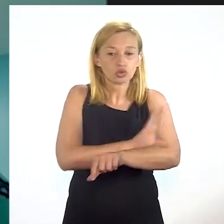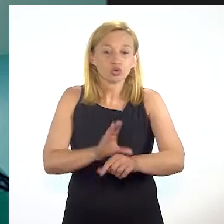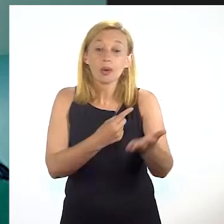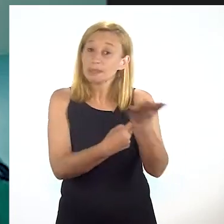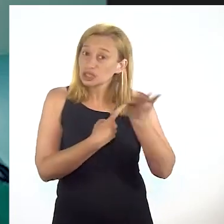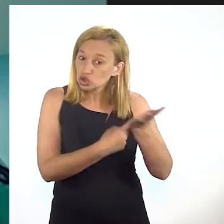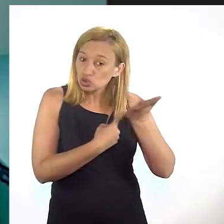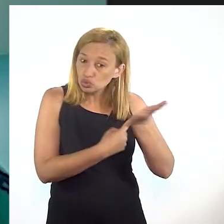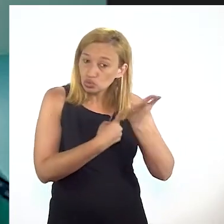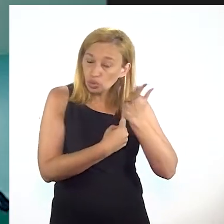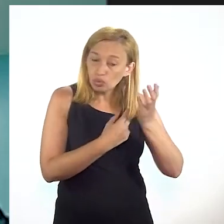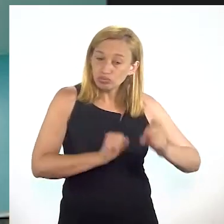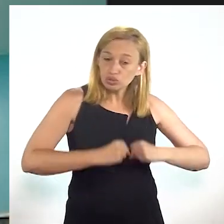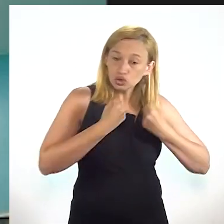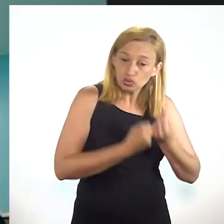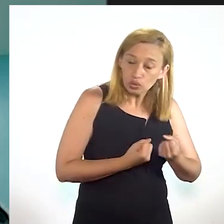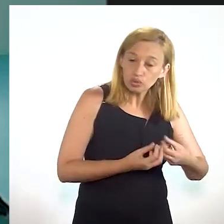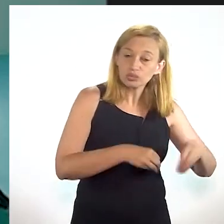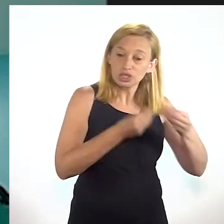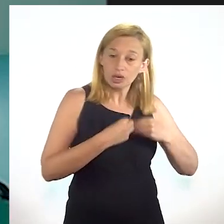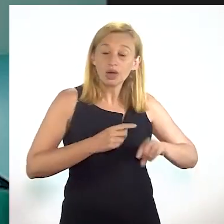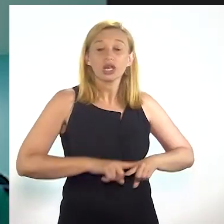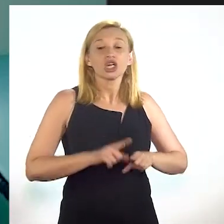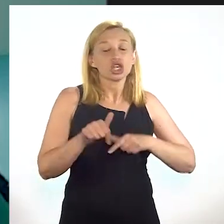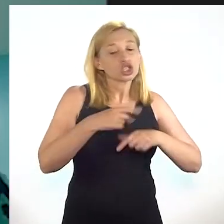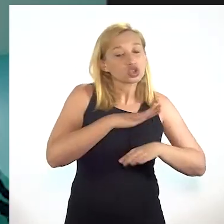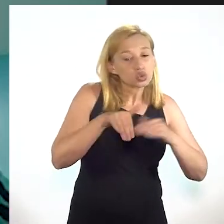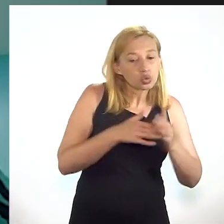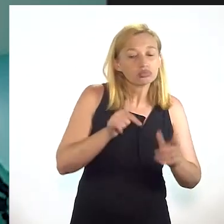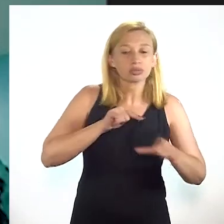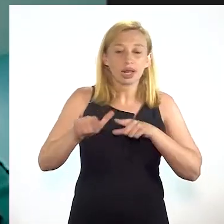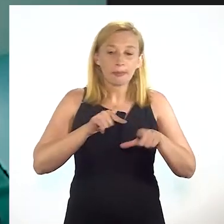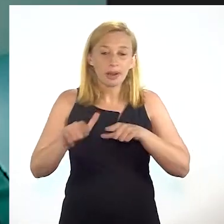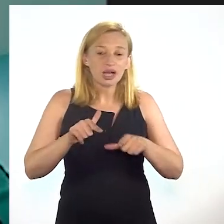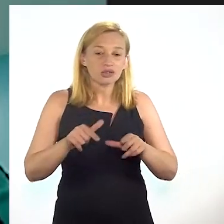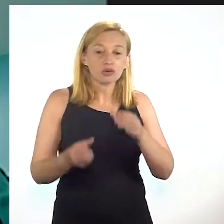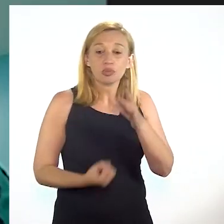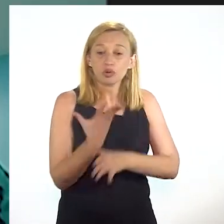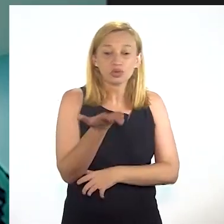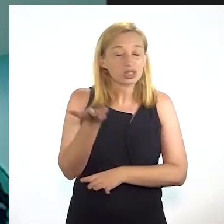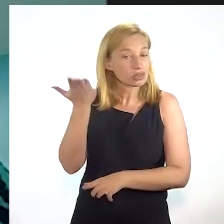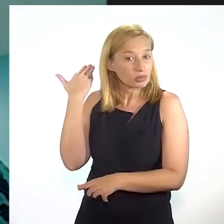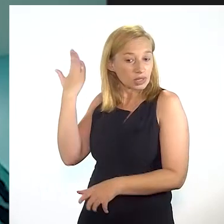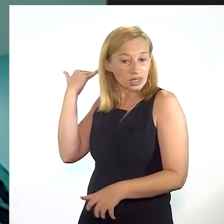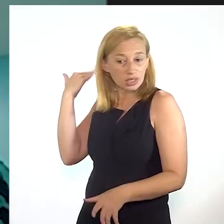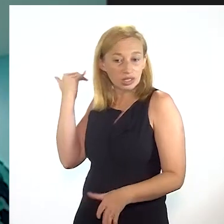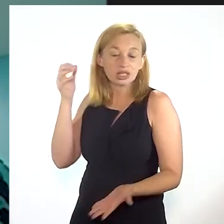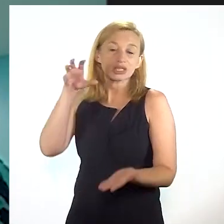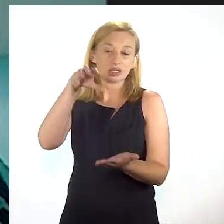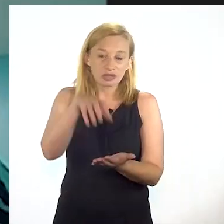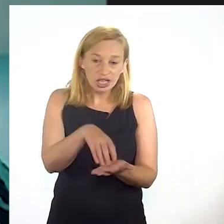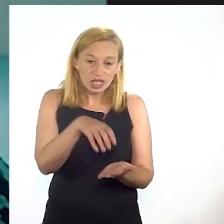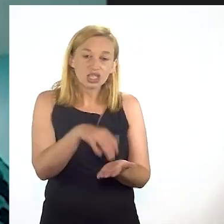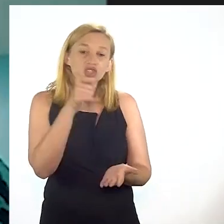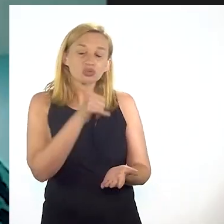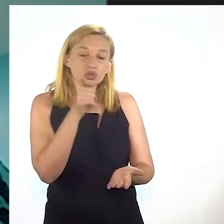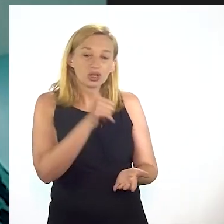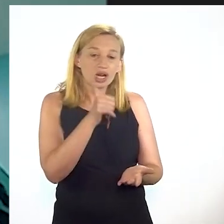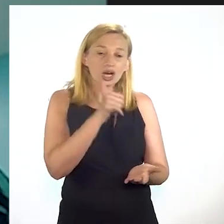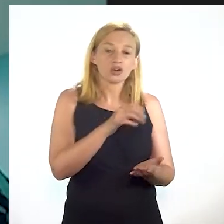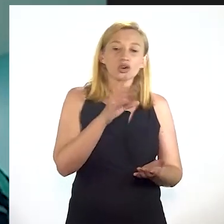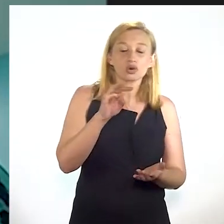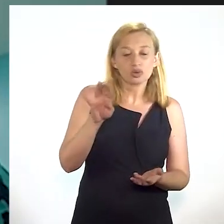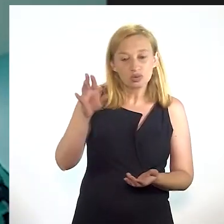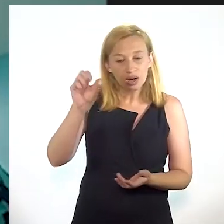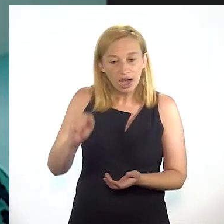cultura me ajudou a me manter ativa. E todo o trabalho que foi semeado lá atrás, através da Rede de Mulheres Asplande,